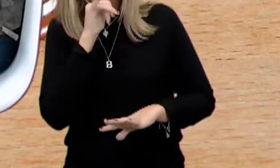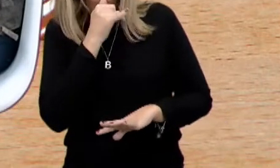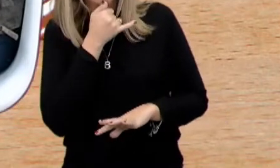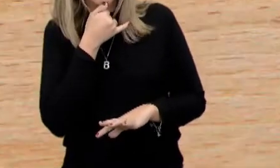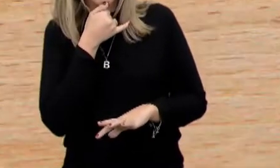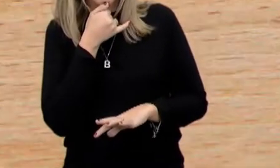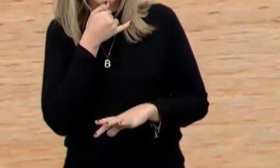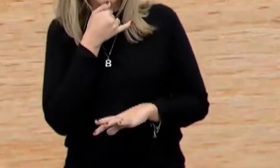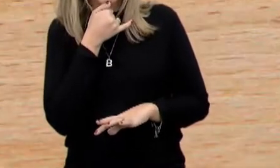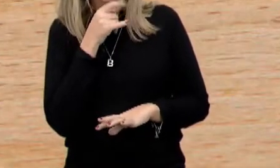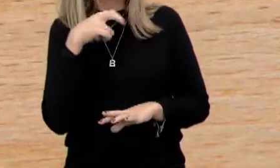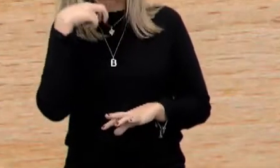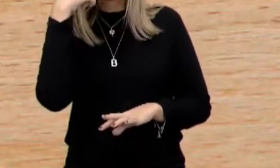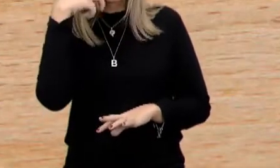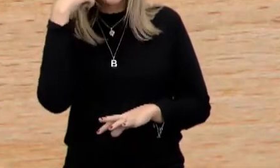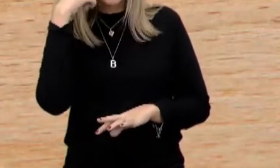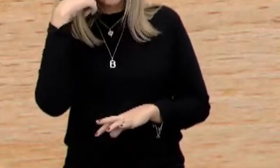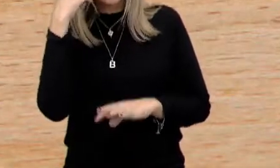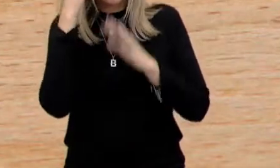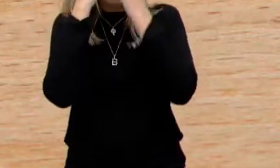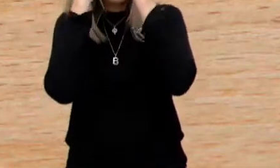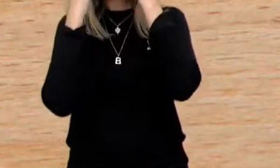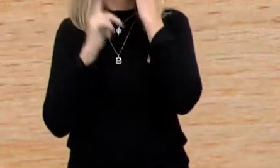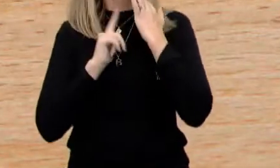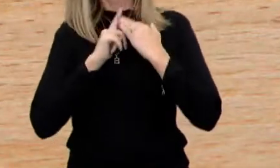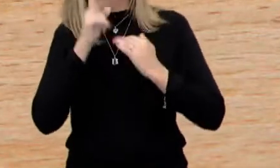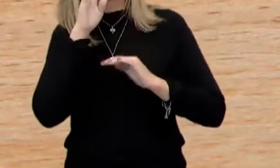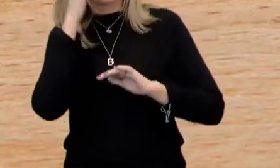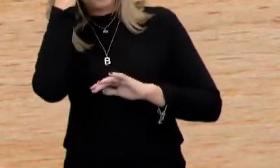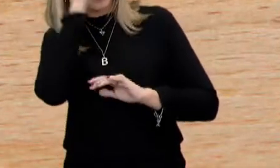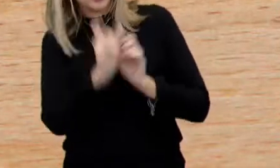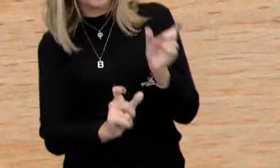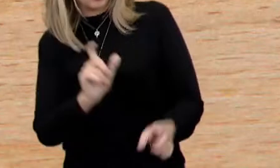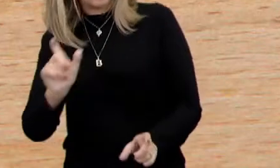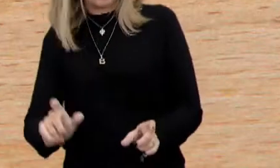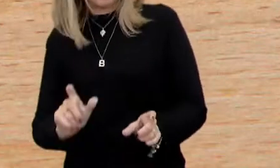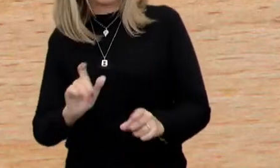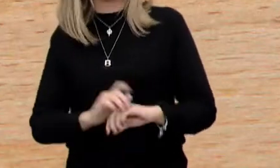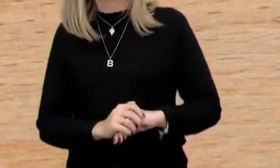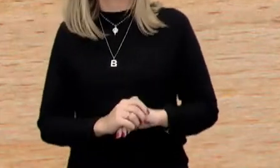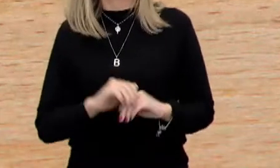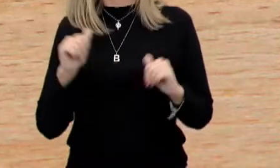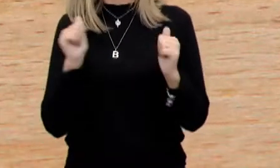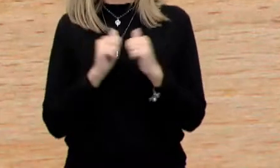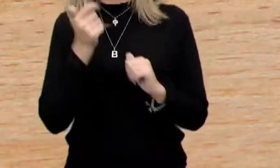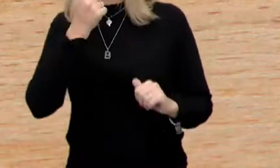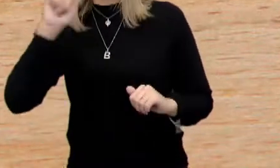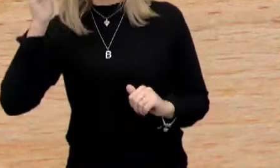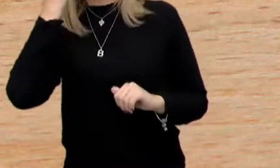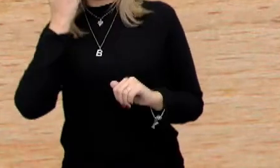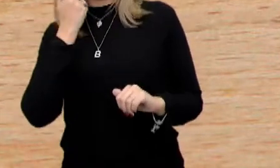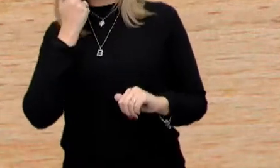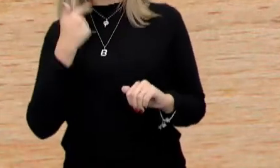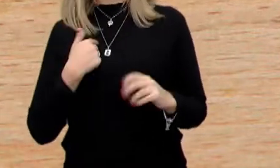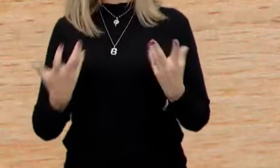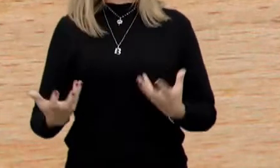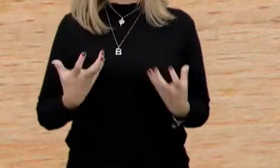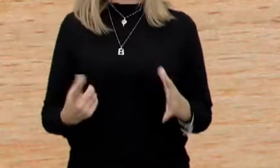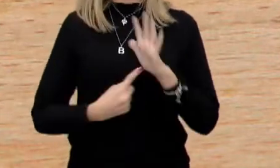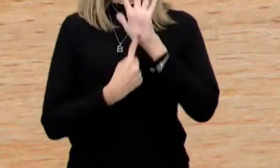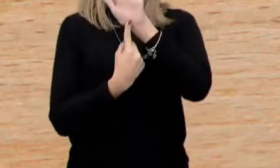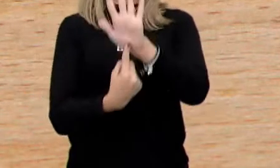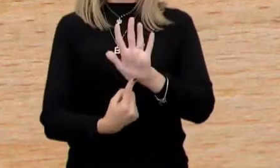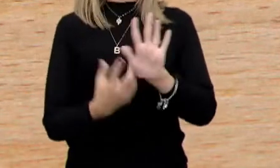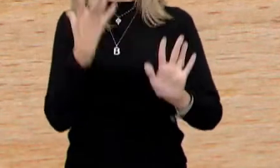né, e de vergonha que me causa de ser um ser humano, da maneira que a gente lida com as outras espécies, eu quis mostrar